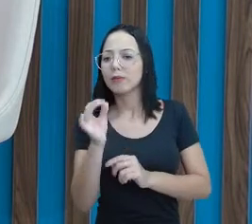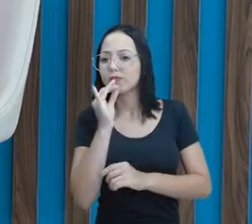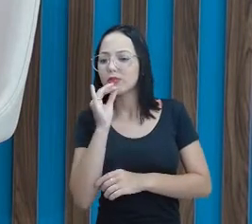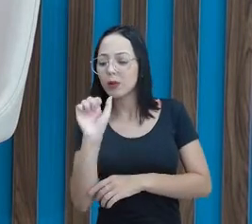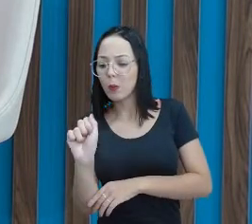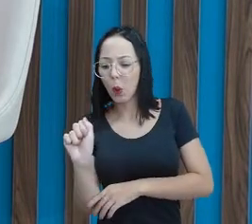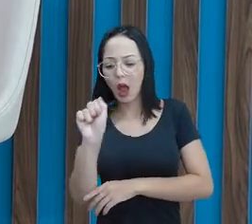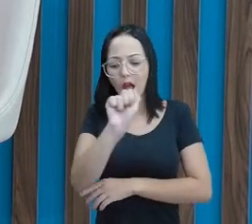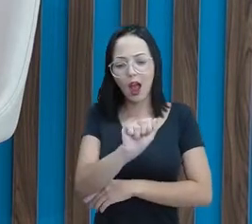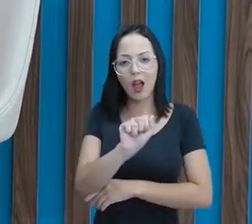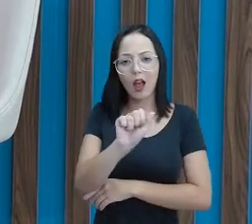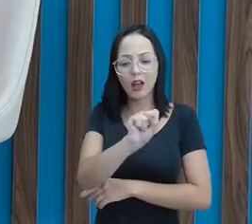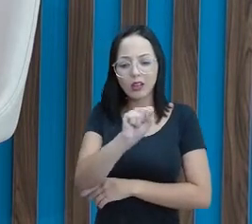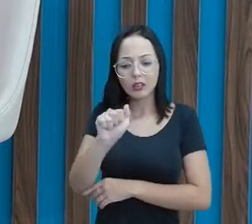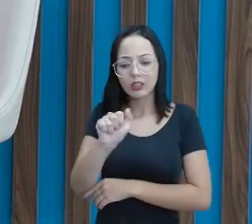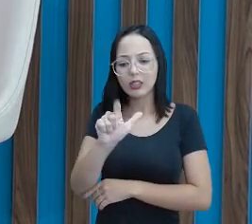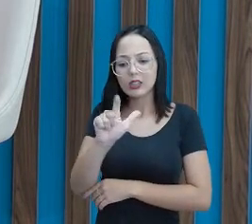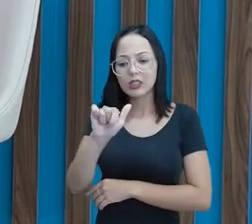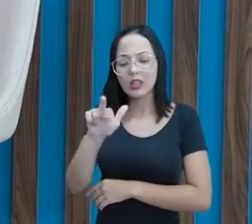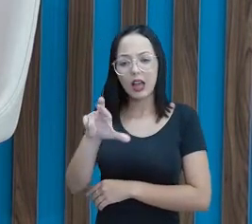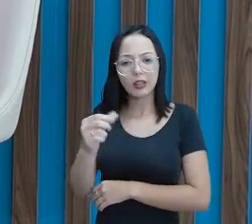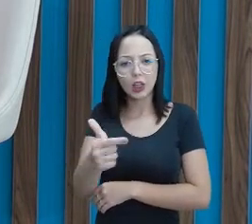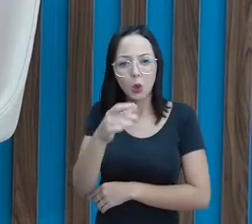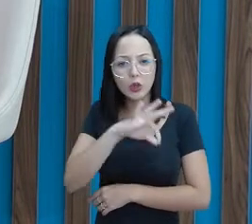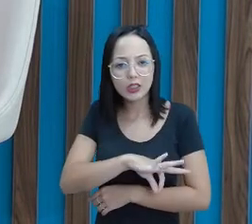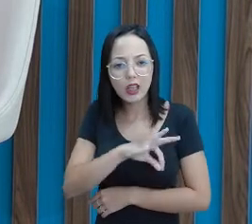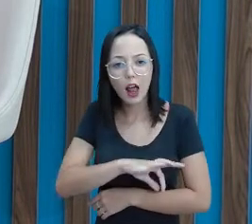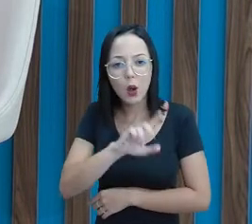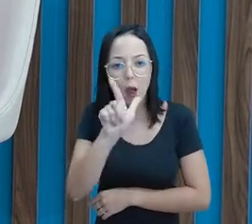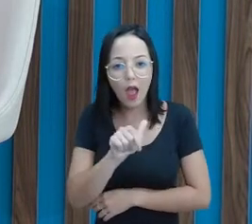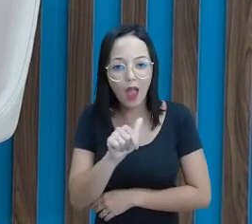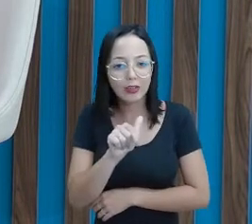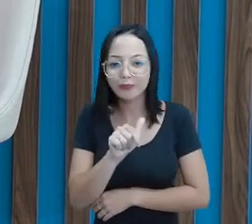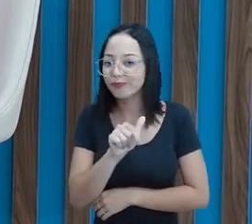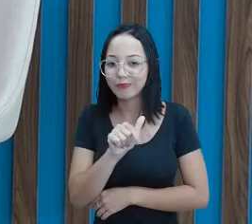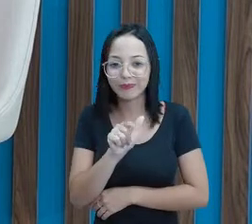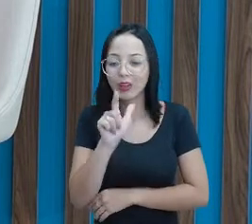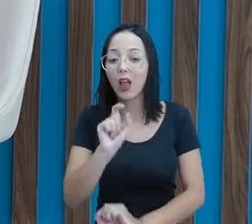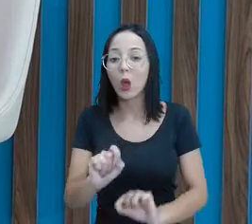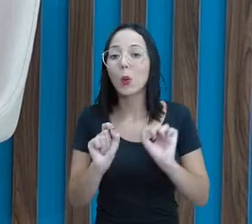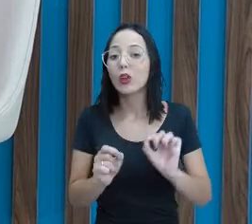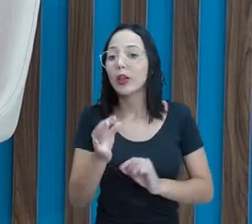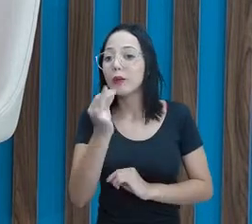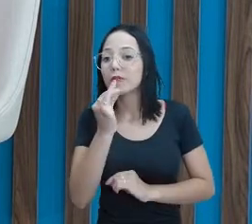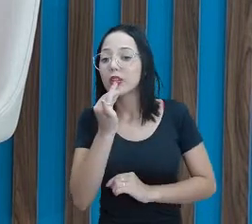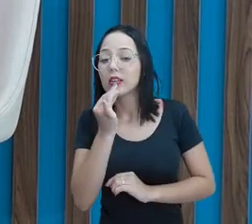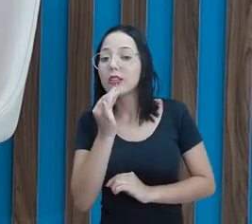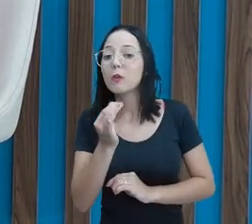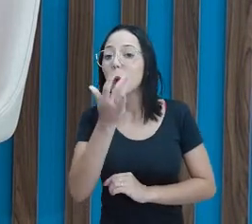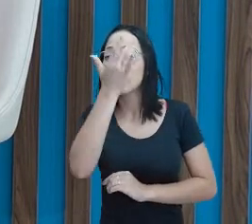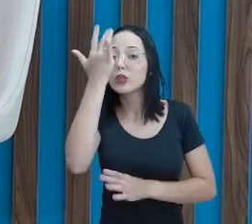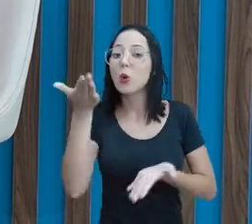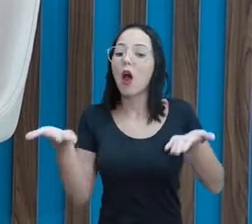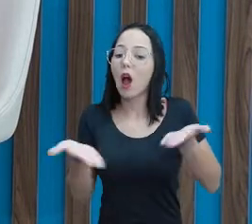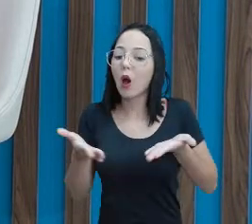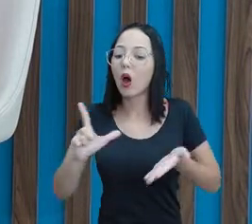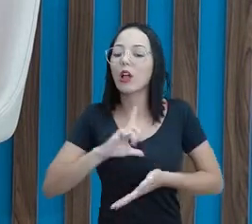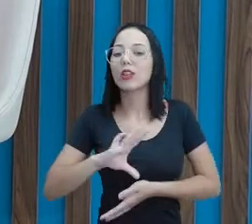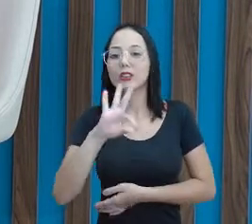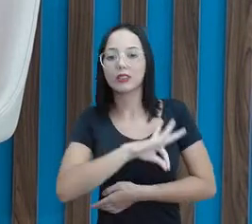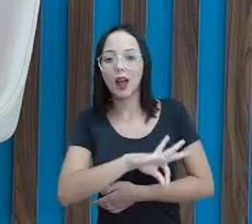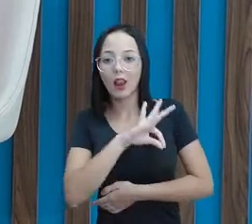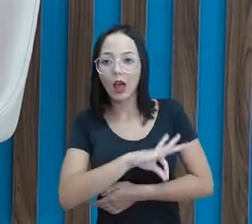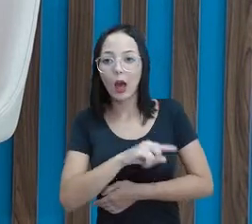Então, assalariado é trabalhadores que não recebem salário. Não, gente. Aqui é trabalhador assalariado que vai ser remunerado. E aí, como